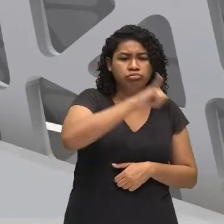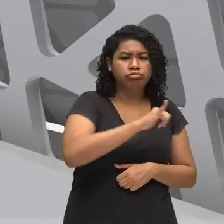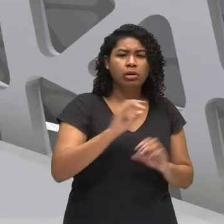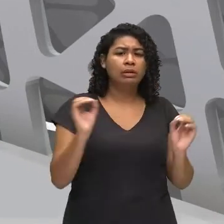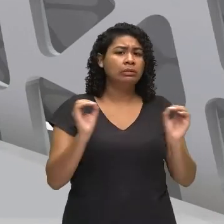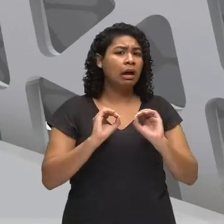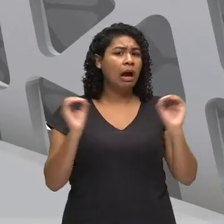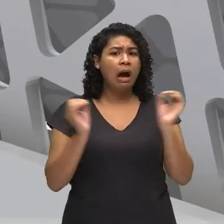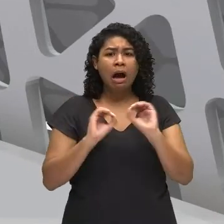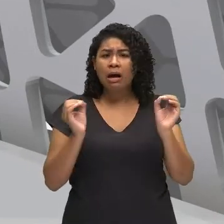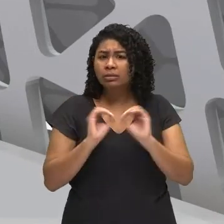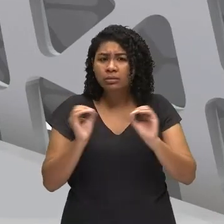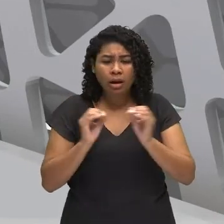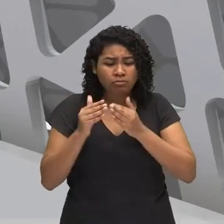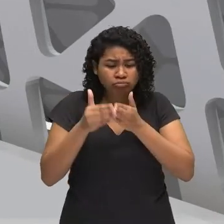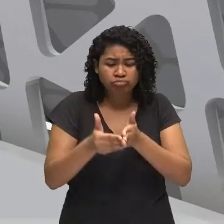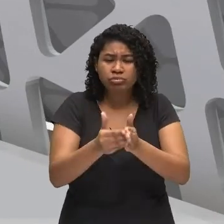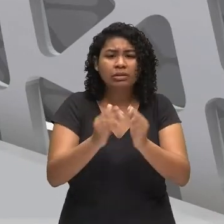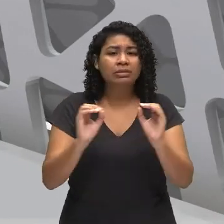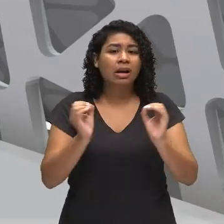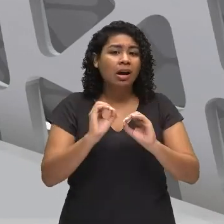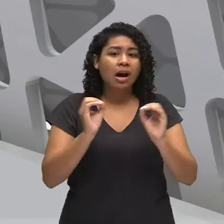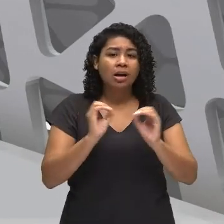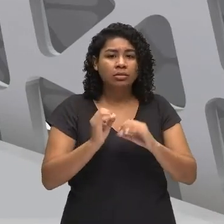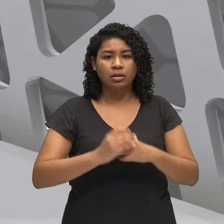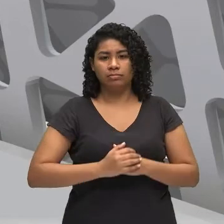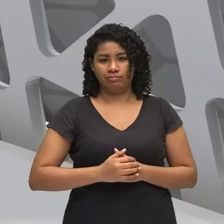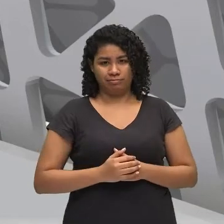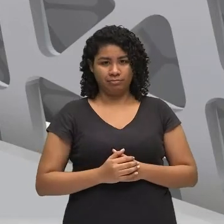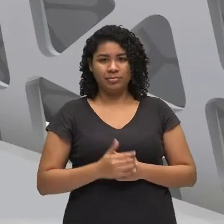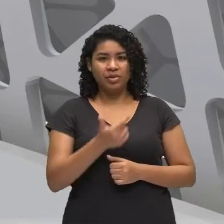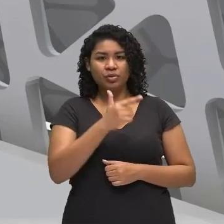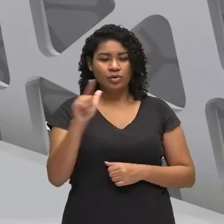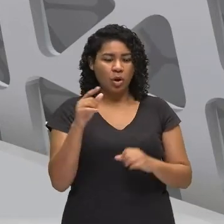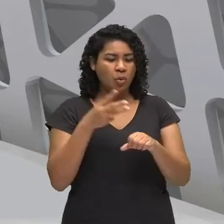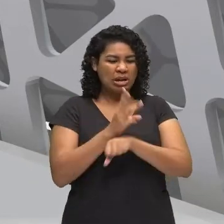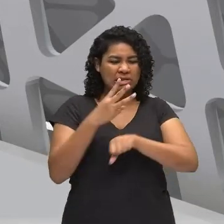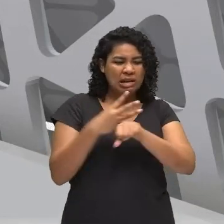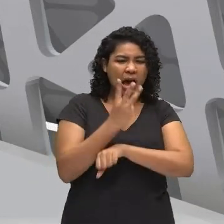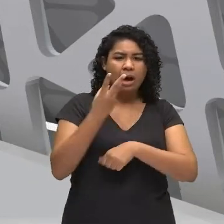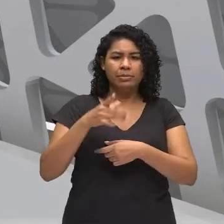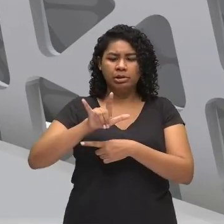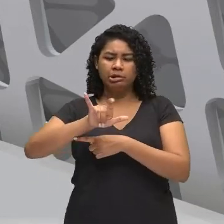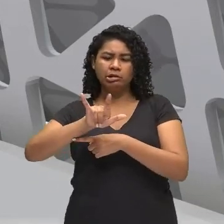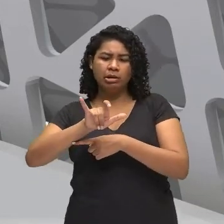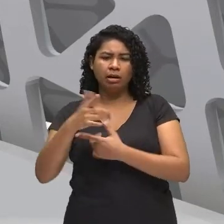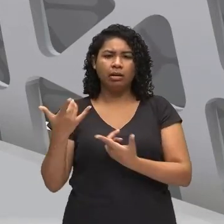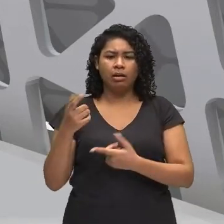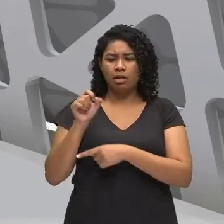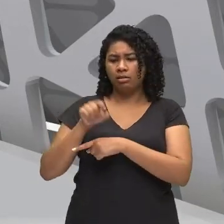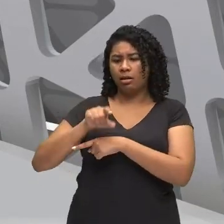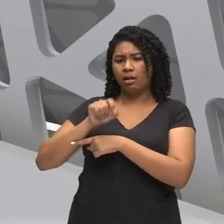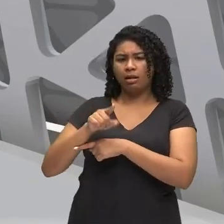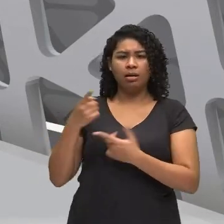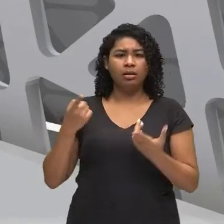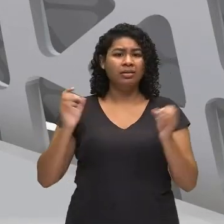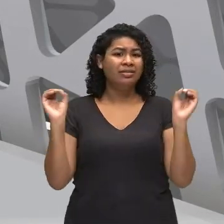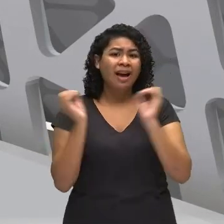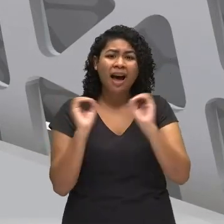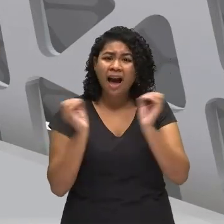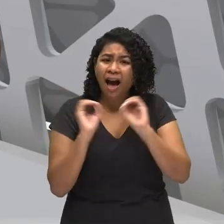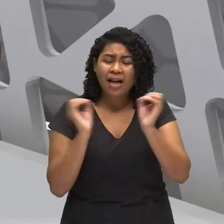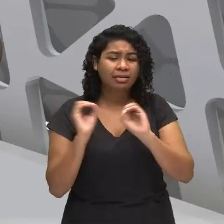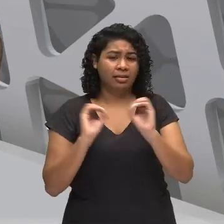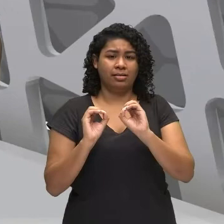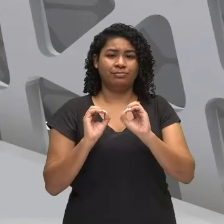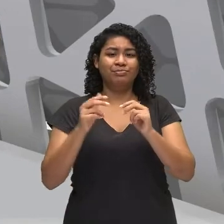rabeta, não tinha nada. Muito menos WhatsApp, Instagram, Telegram, qual é a outra forma de comunicação instantânea que nós temos hoje.